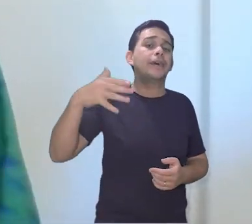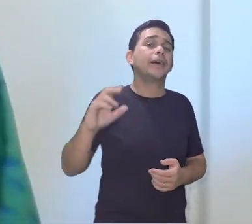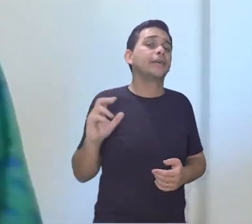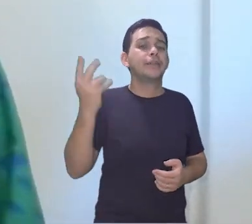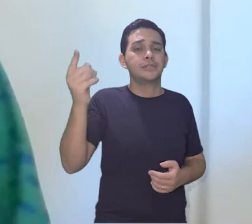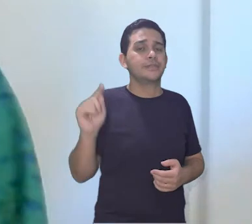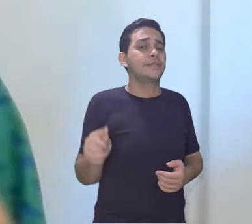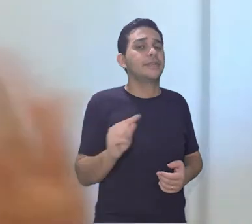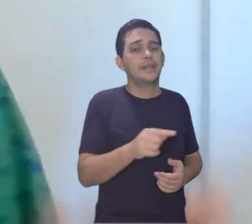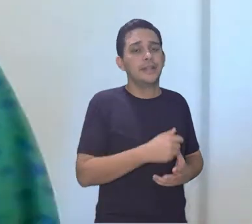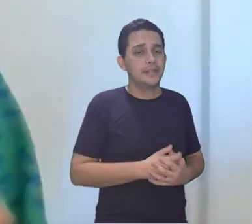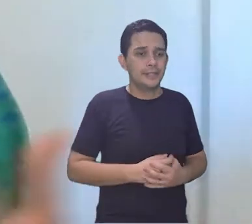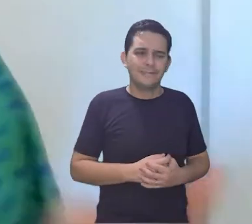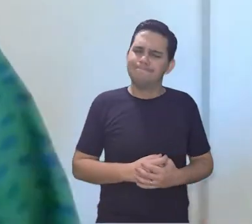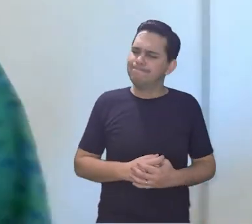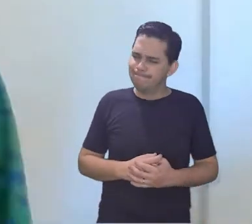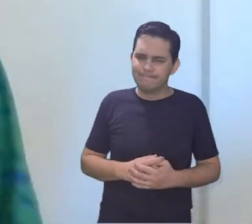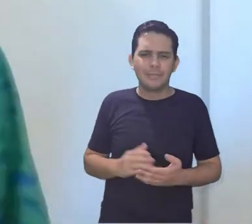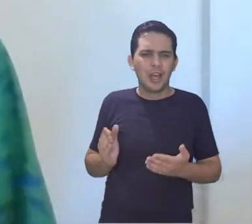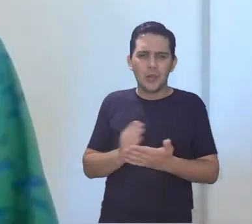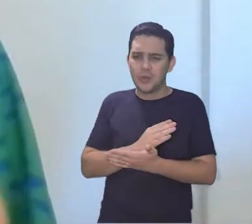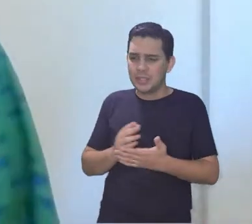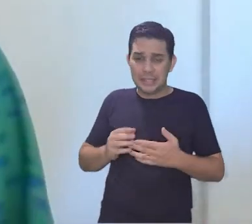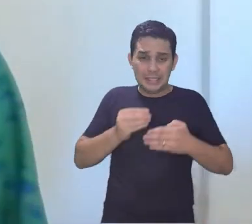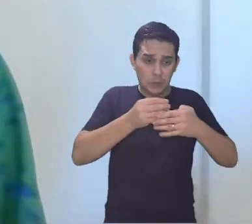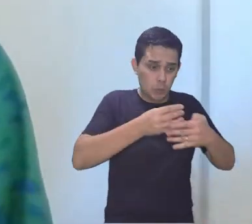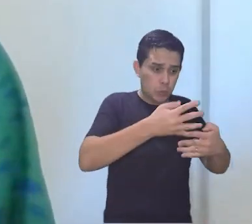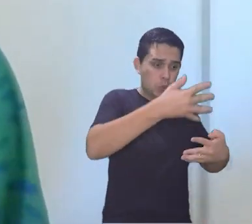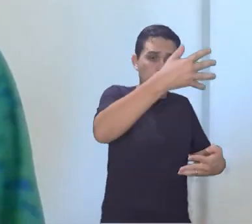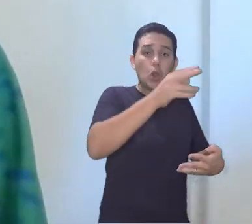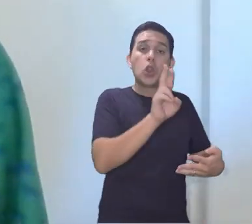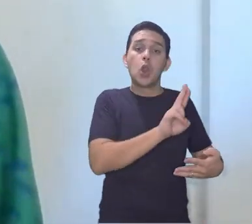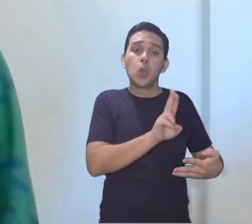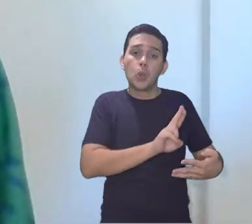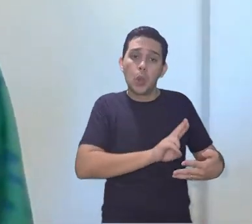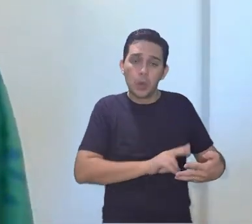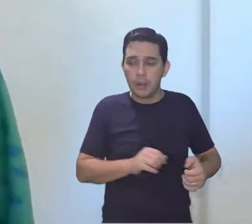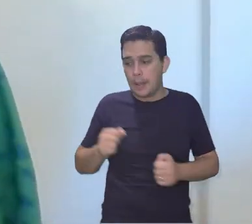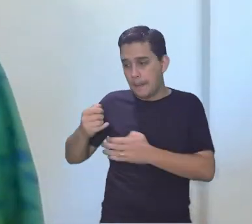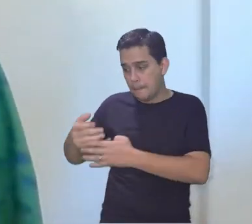havido inconsistências entre os cadastros do Estado e do município,